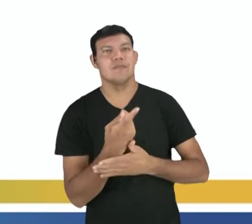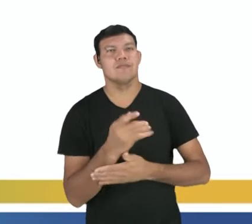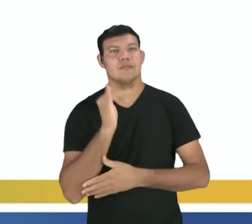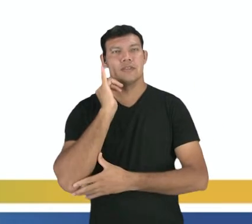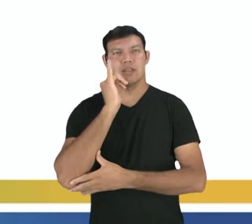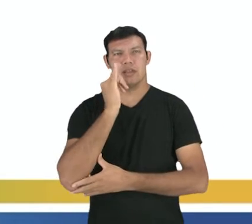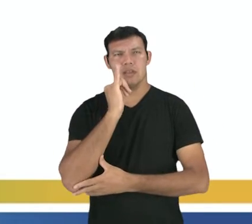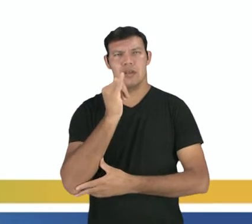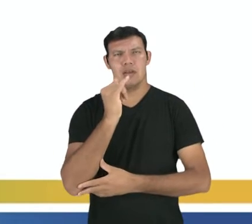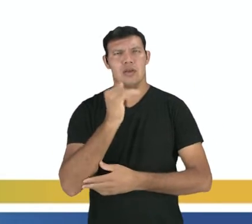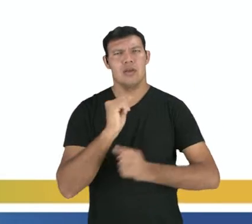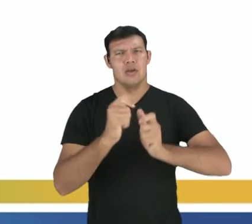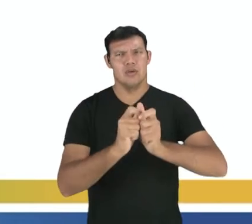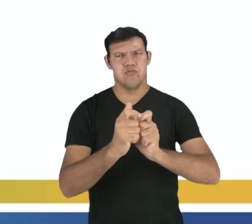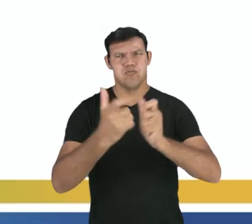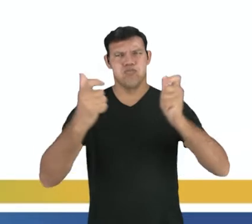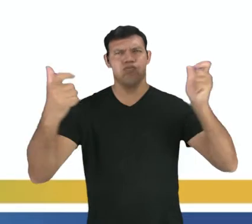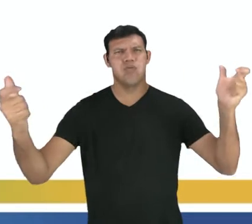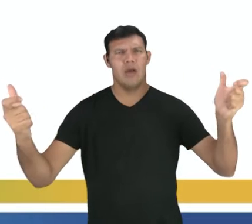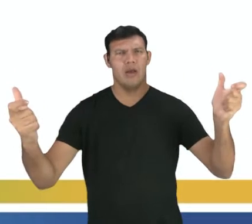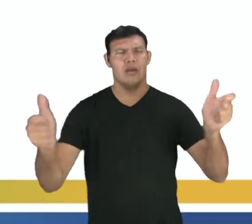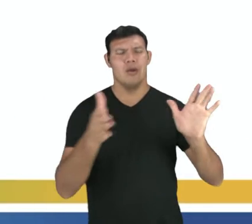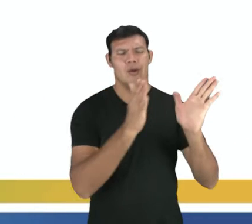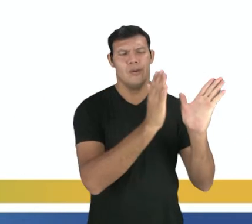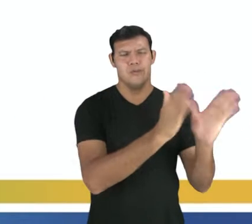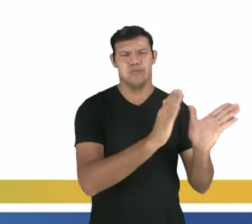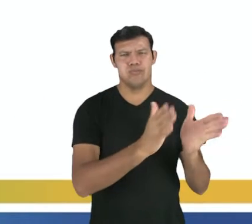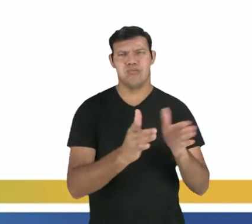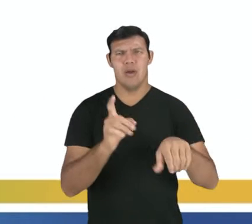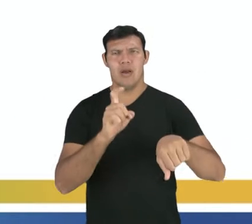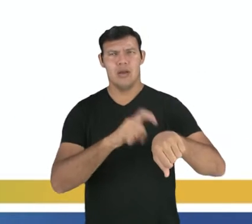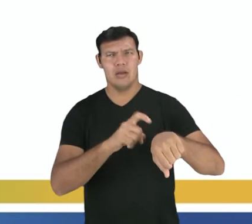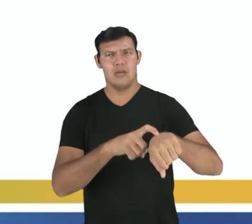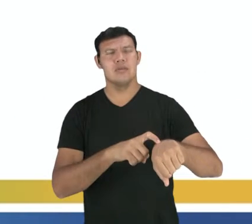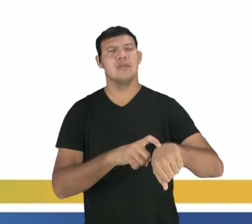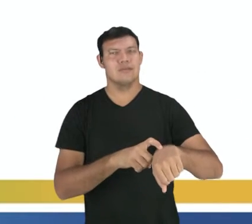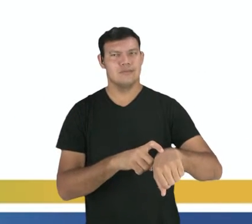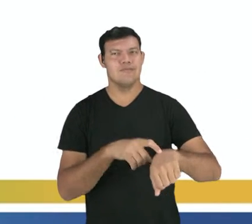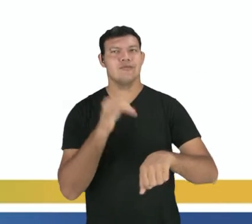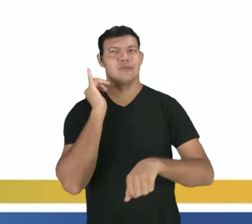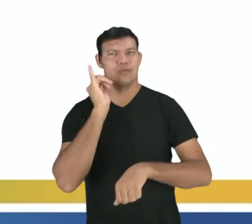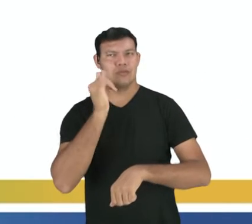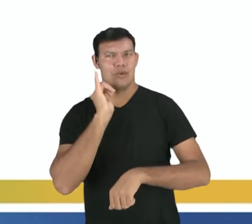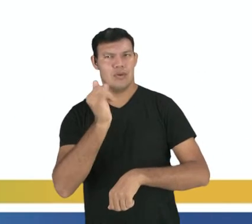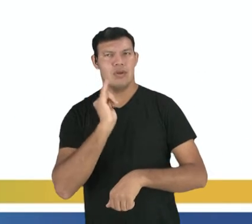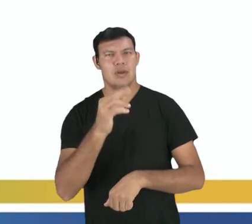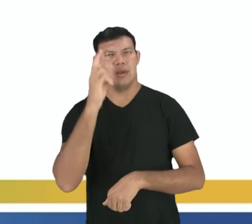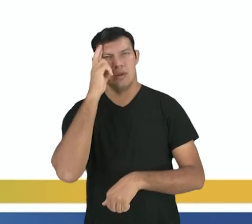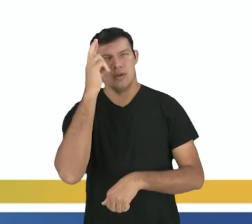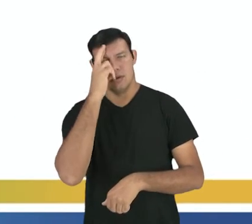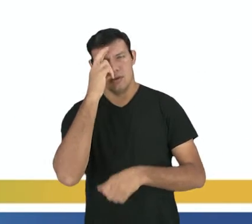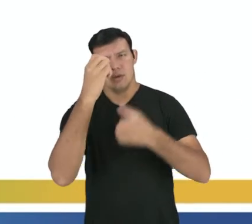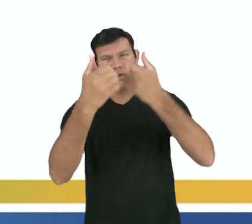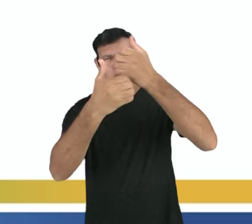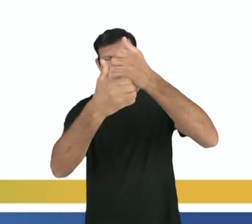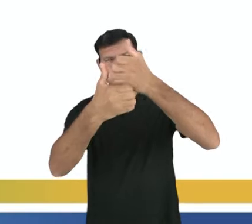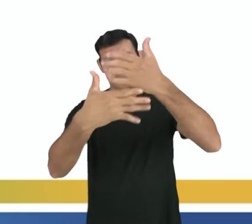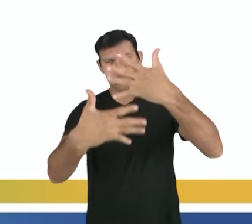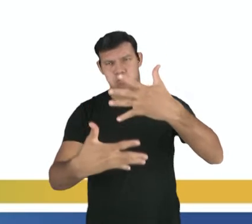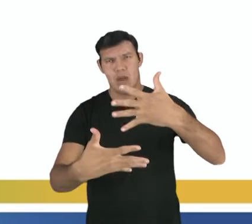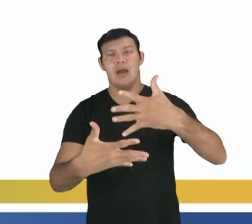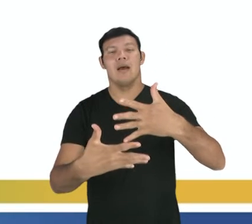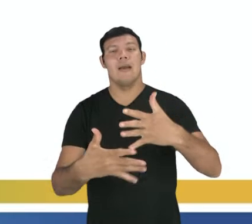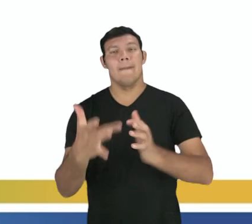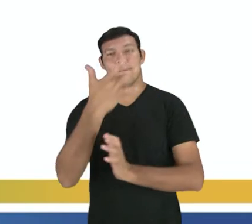Narrativa ampla, refletindo uma sequência de tempo, contando que uma história longa, né? O